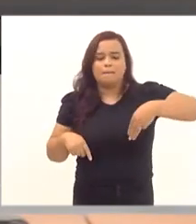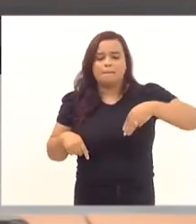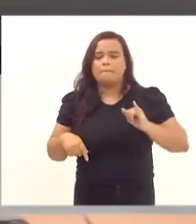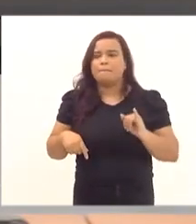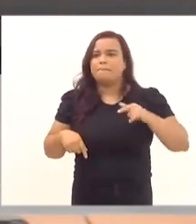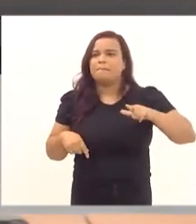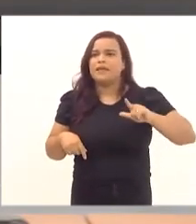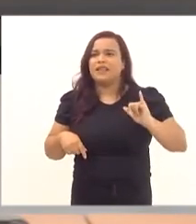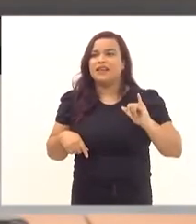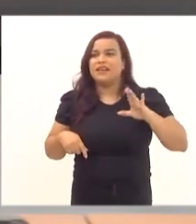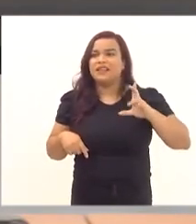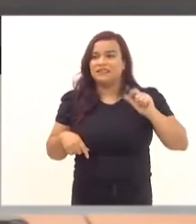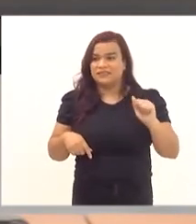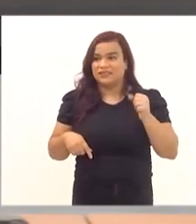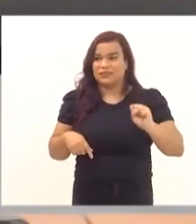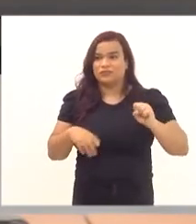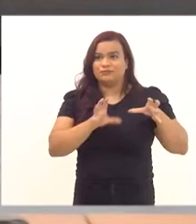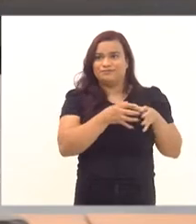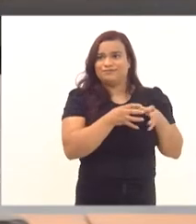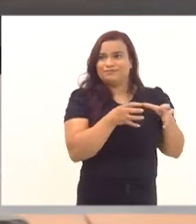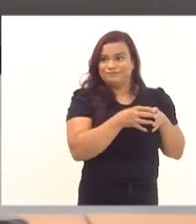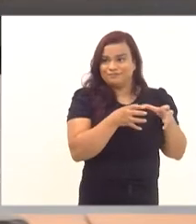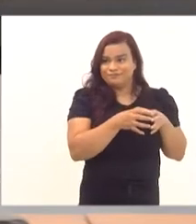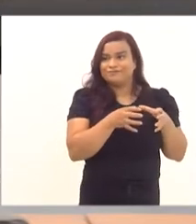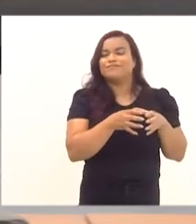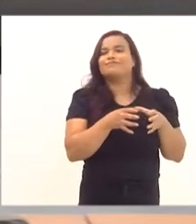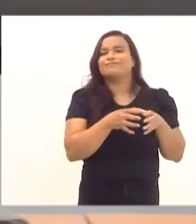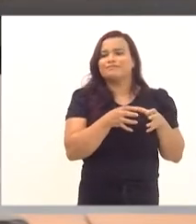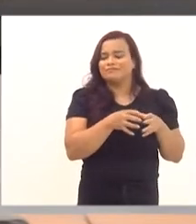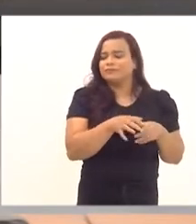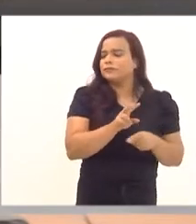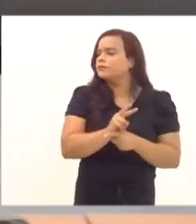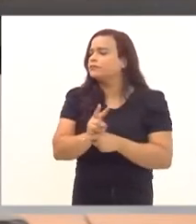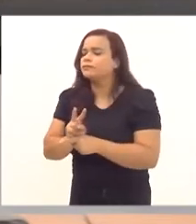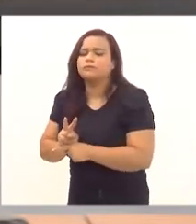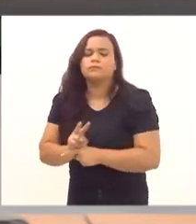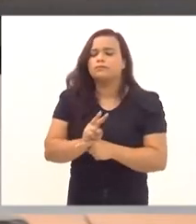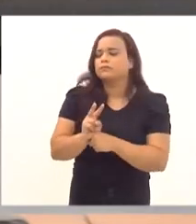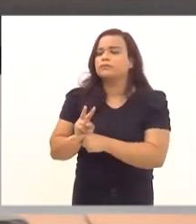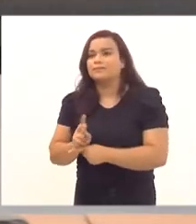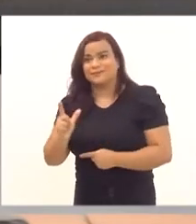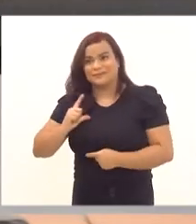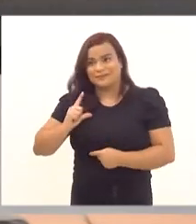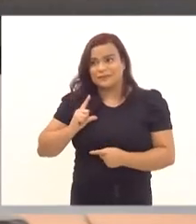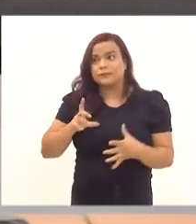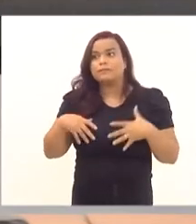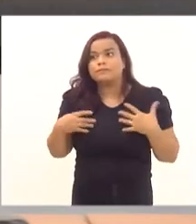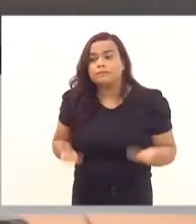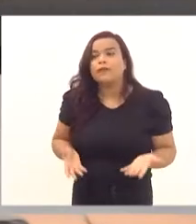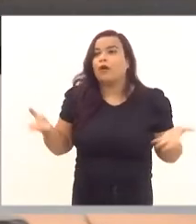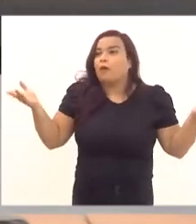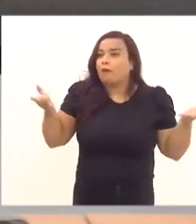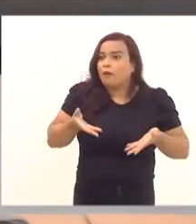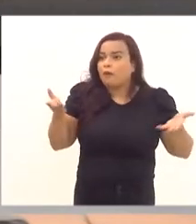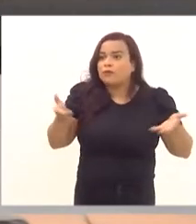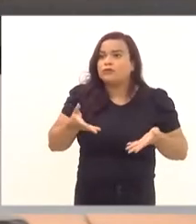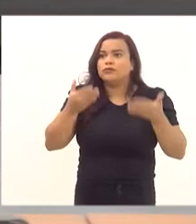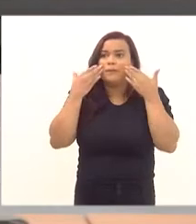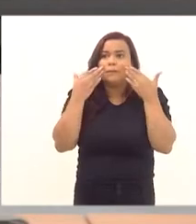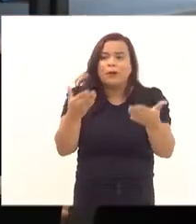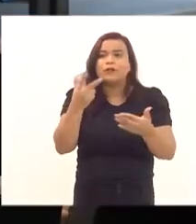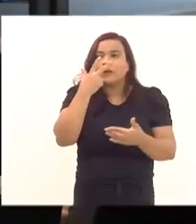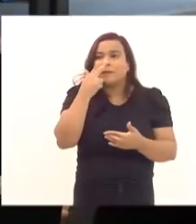Enfim então assim hoje o q tah q tah posto Qual o Paulo Jerônimo é A Aniquilação do Estado hoje nós estado